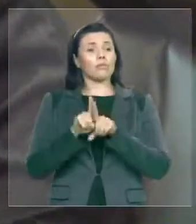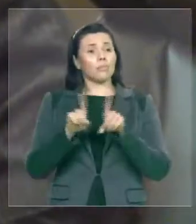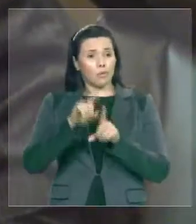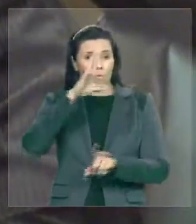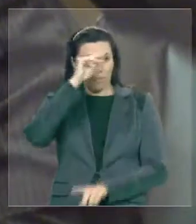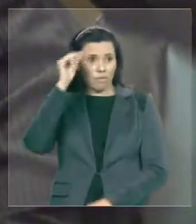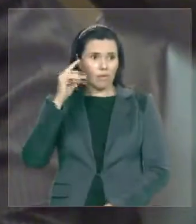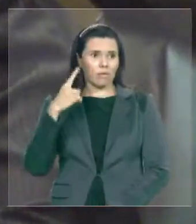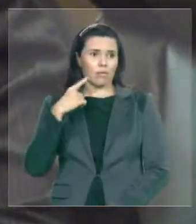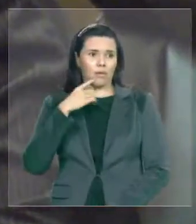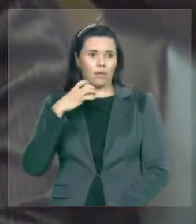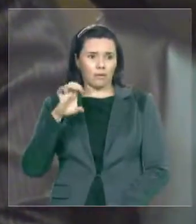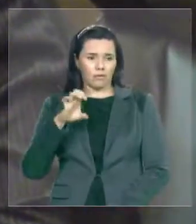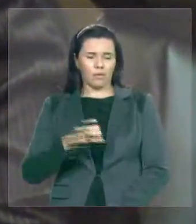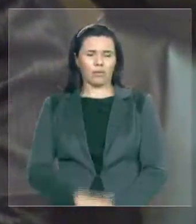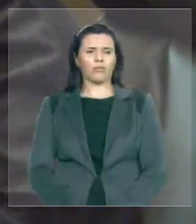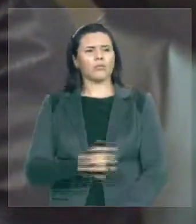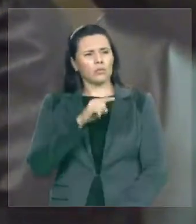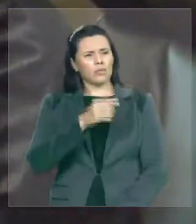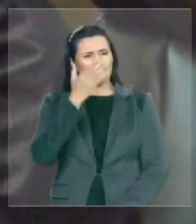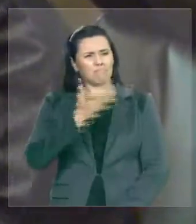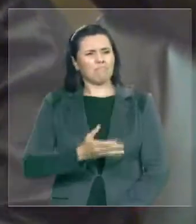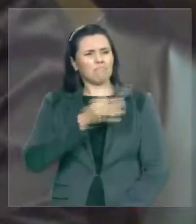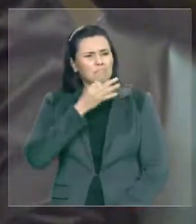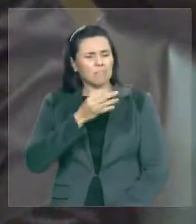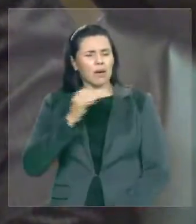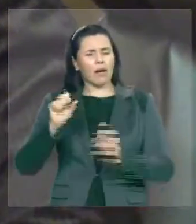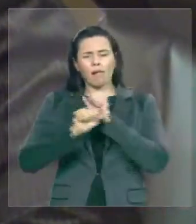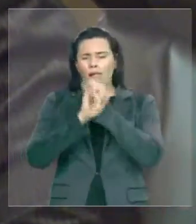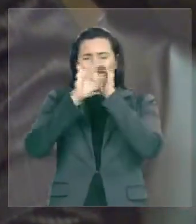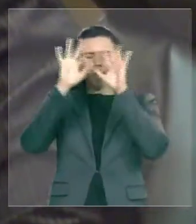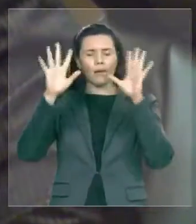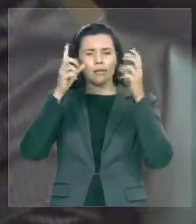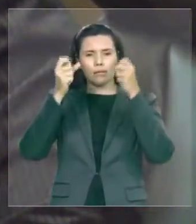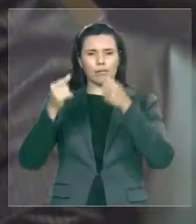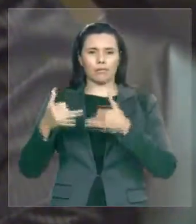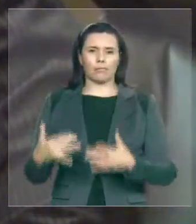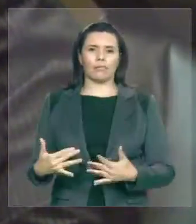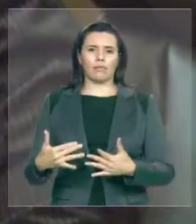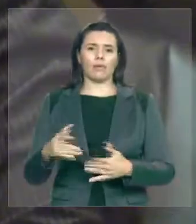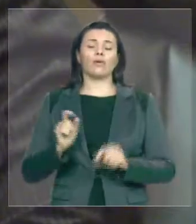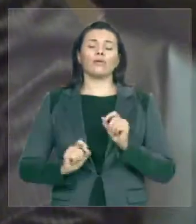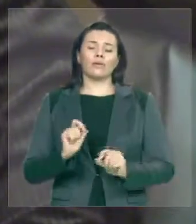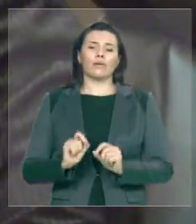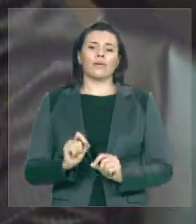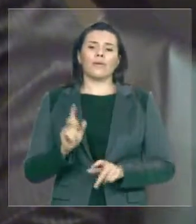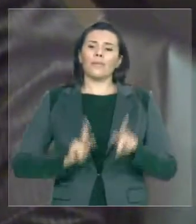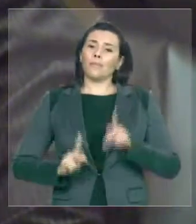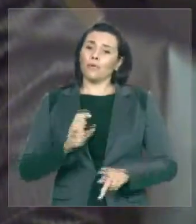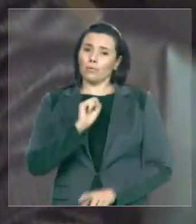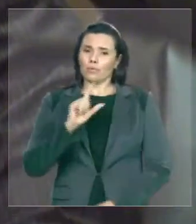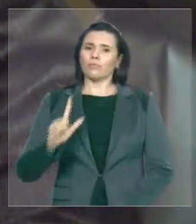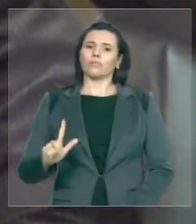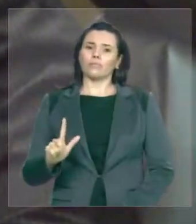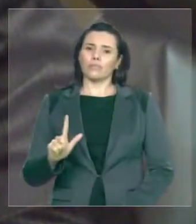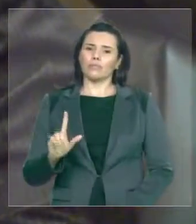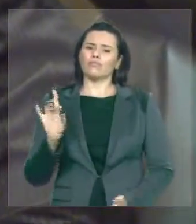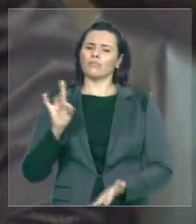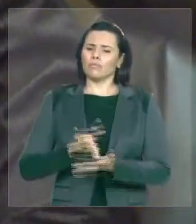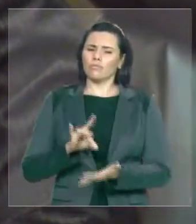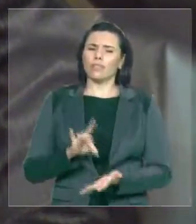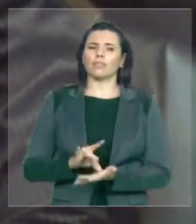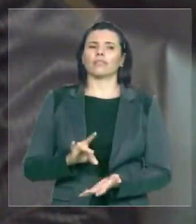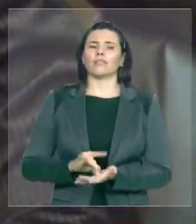claro, dizer mais uma vez que a população de São Luís realmente estará